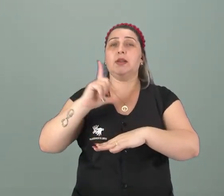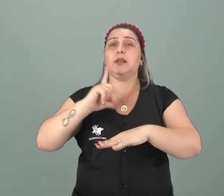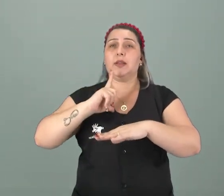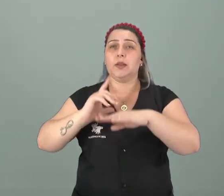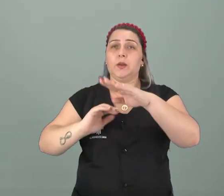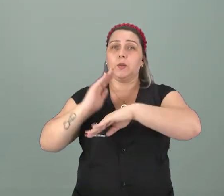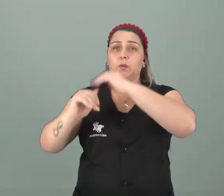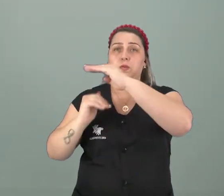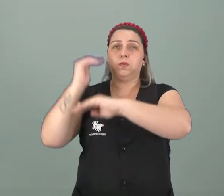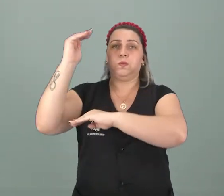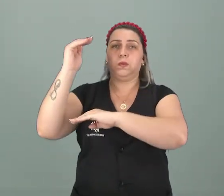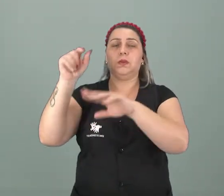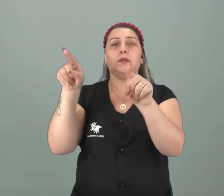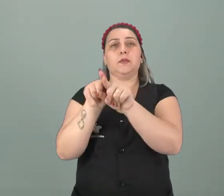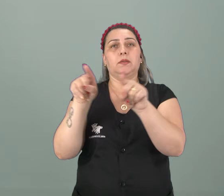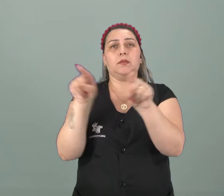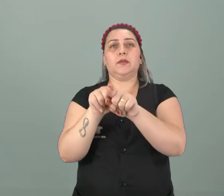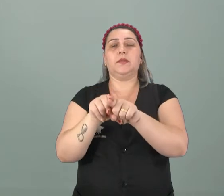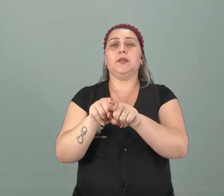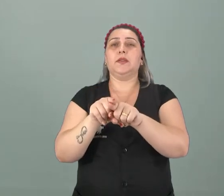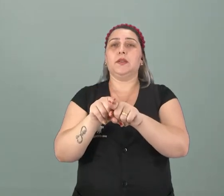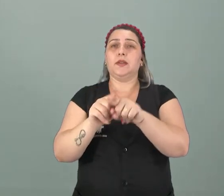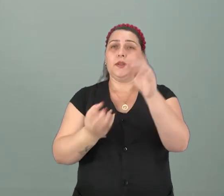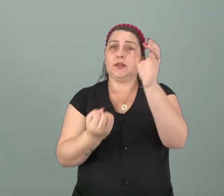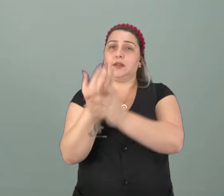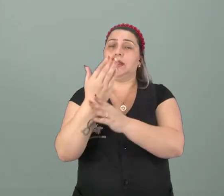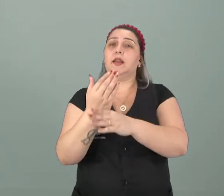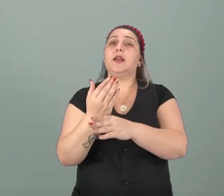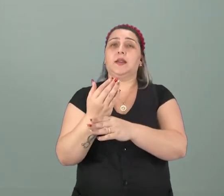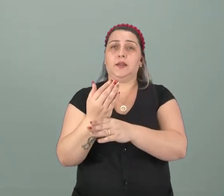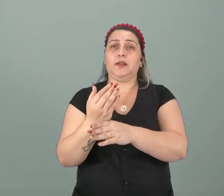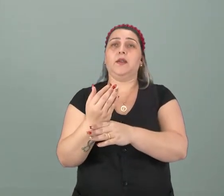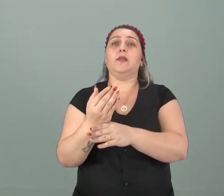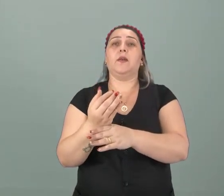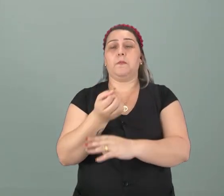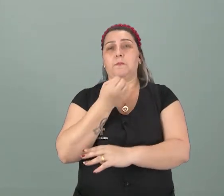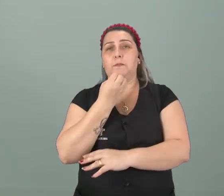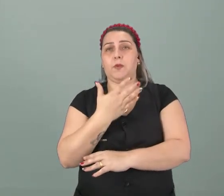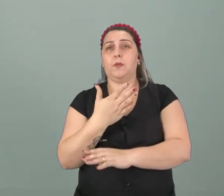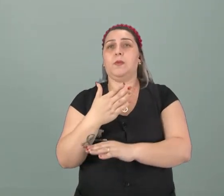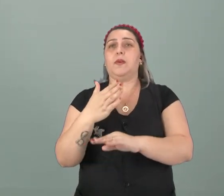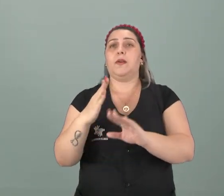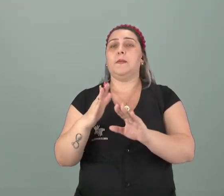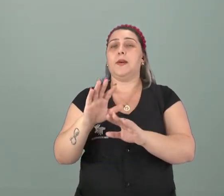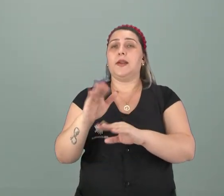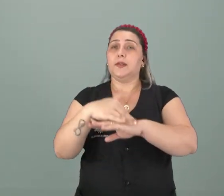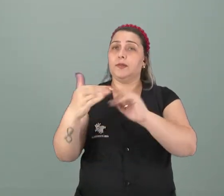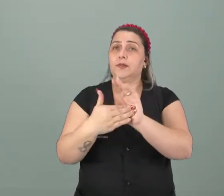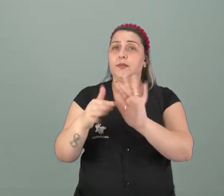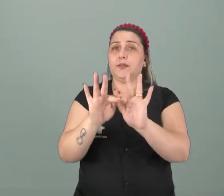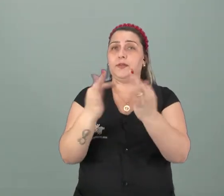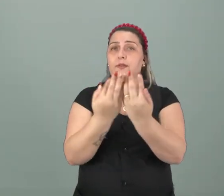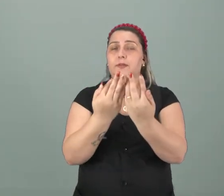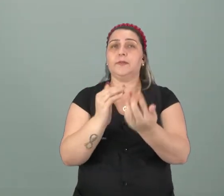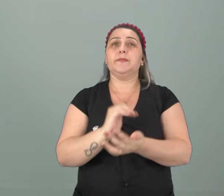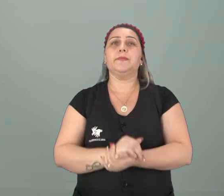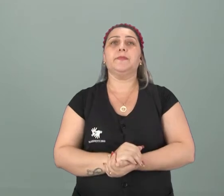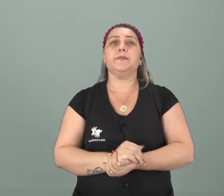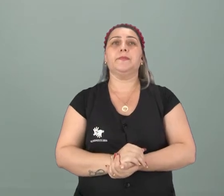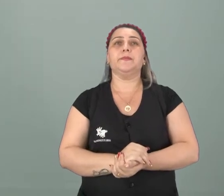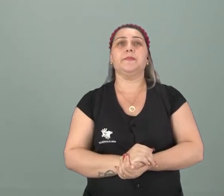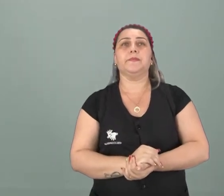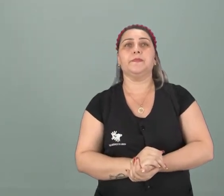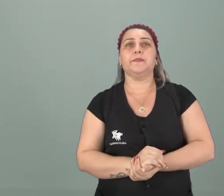avanços tecnológicos para que esse tipo de processo se estabeleça e se torne viável, tá? Economicamente viável, tá?